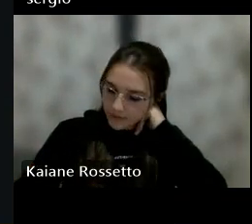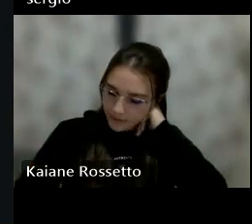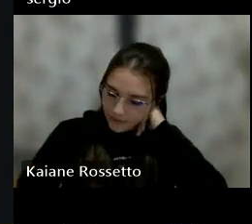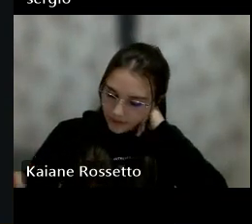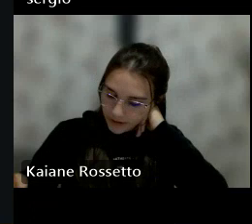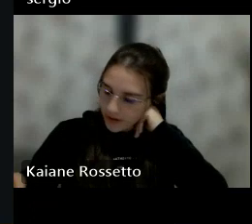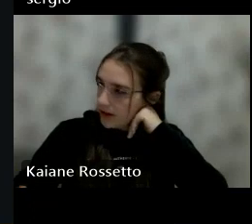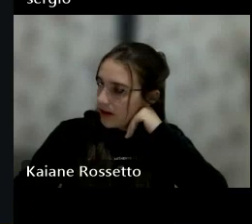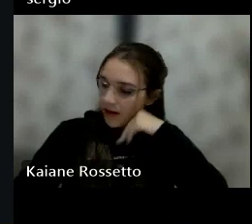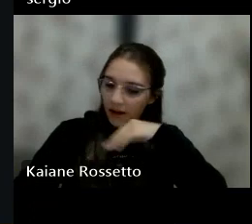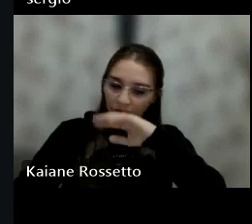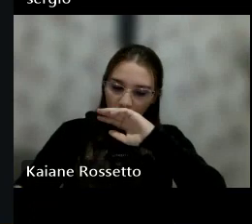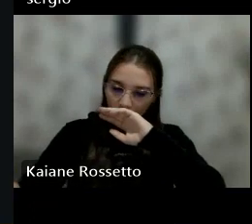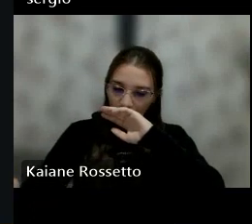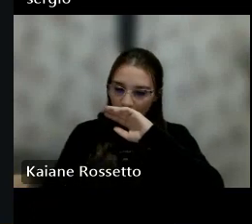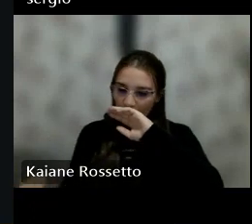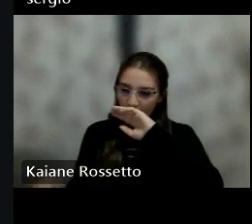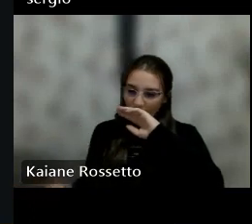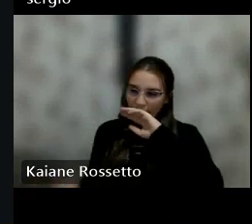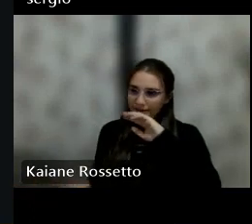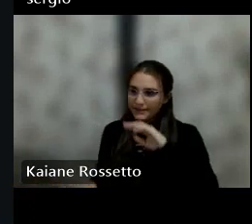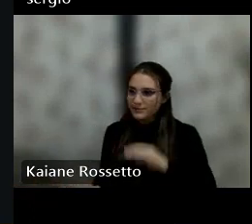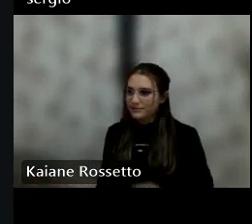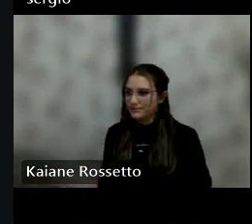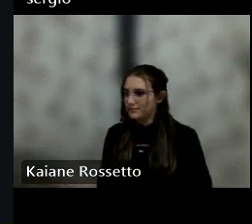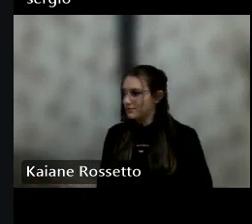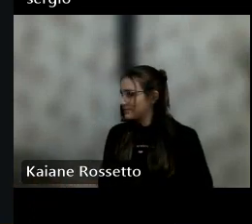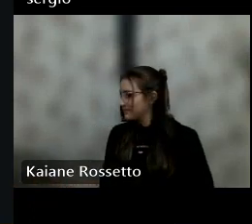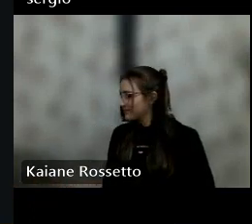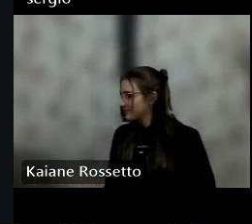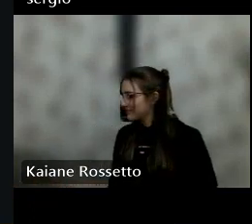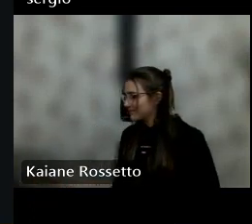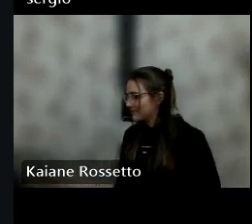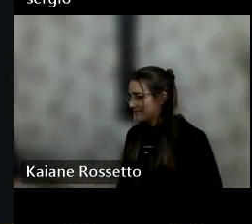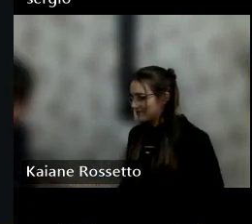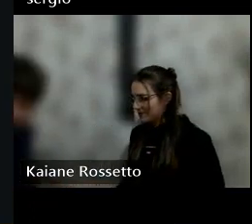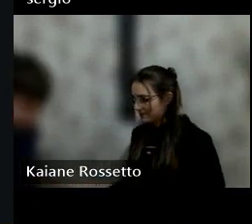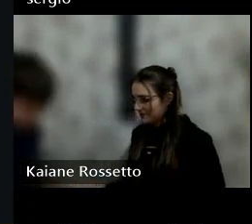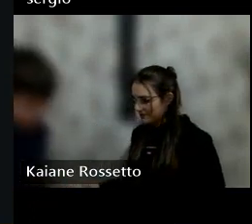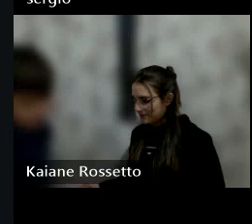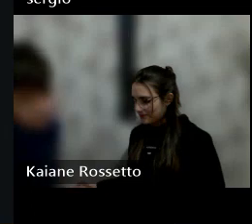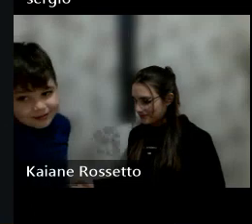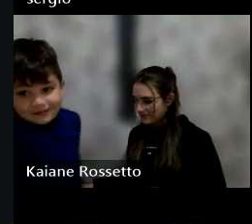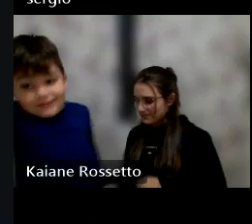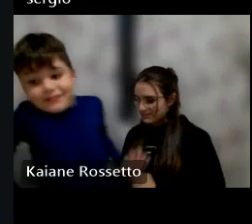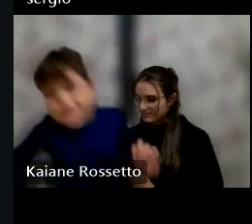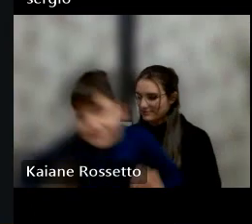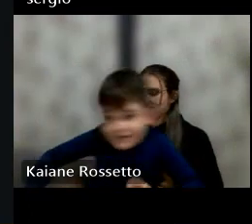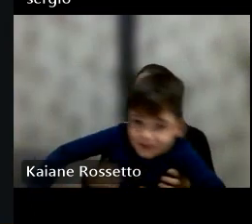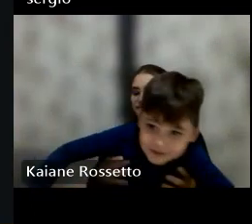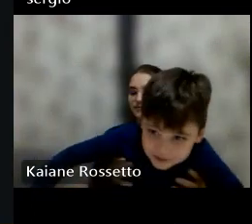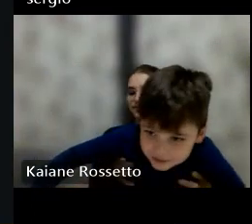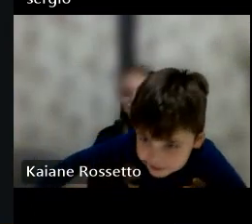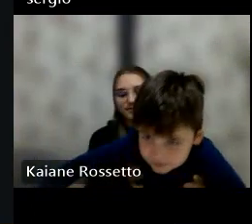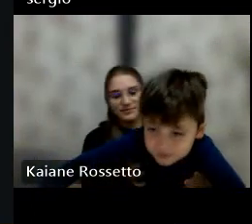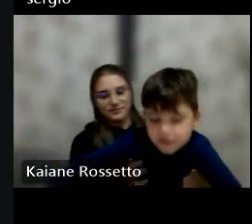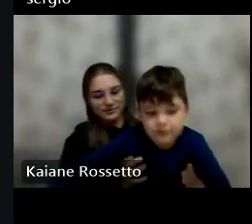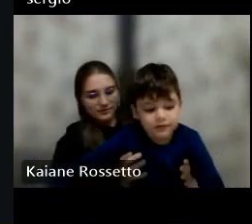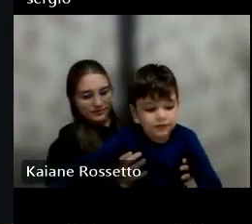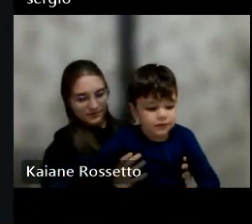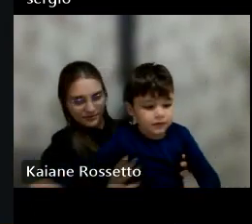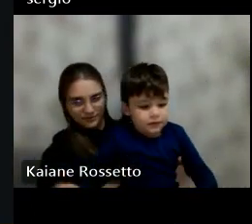mesma hora, eu pensei, e assim procedi, fiz uma petição dirigida ao próprio magistrado,